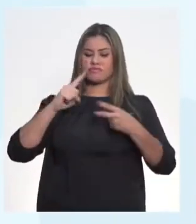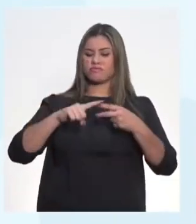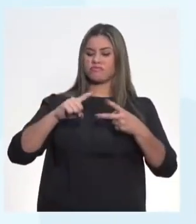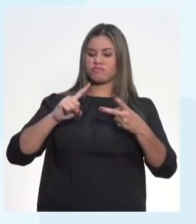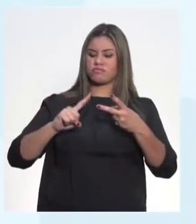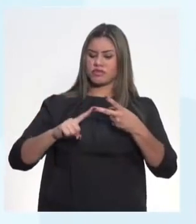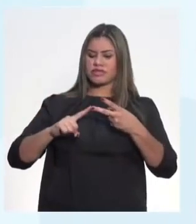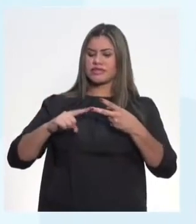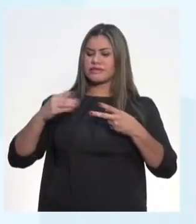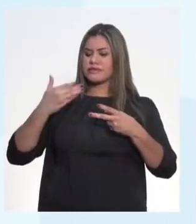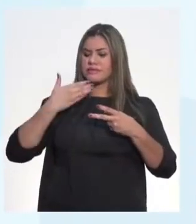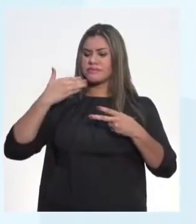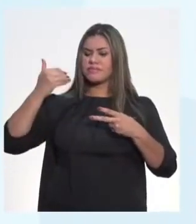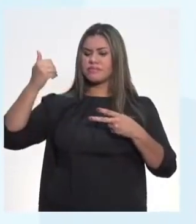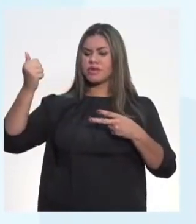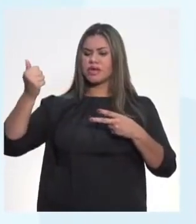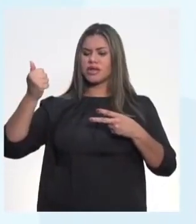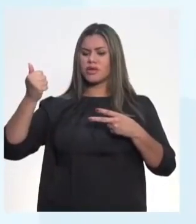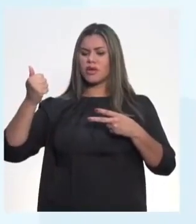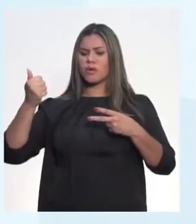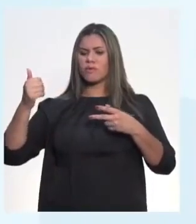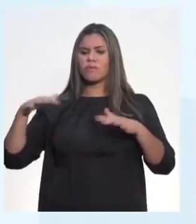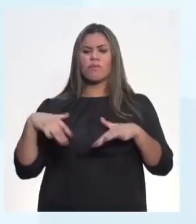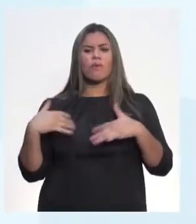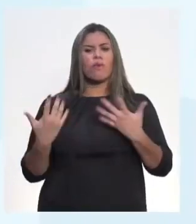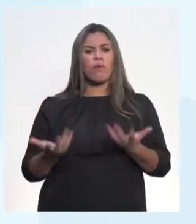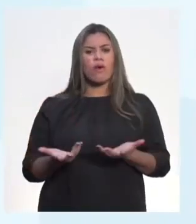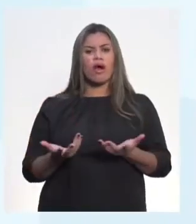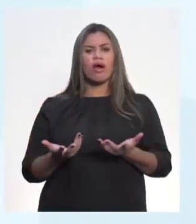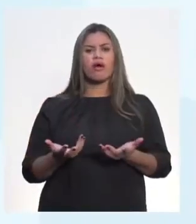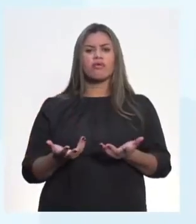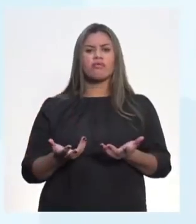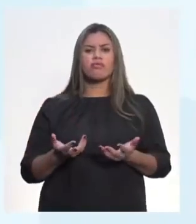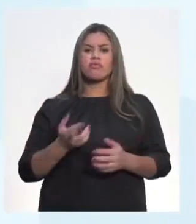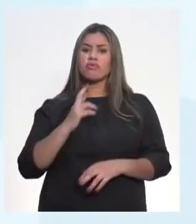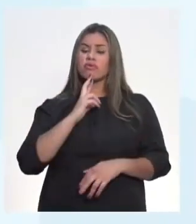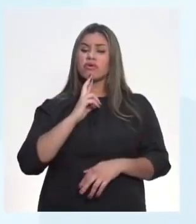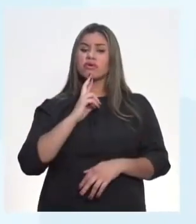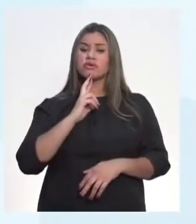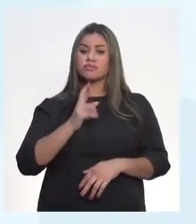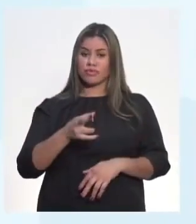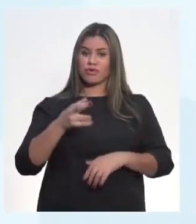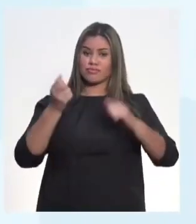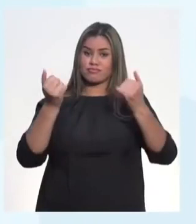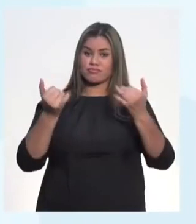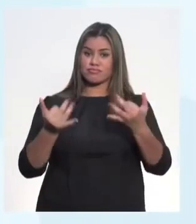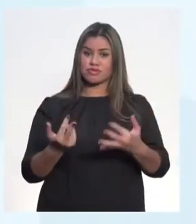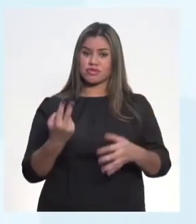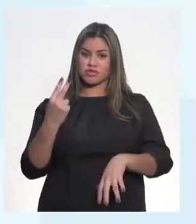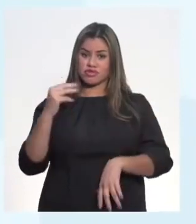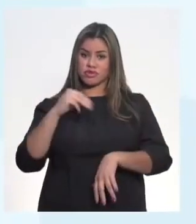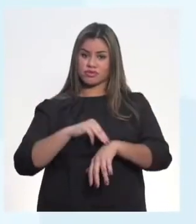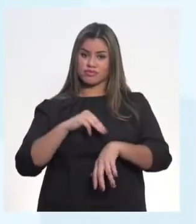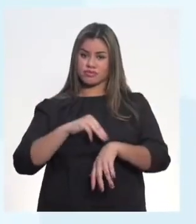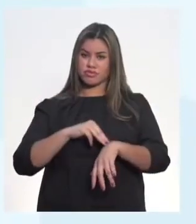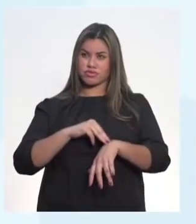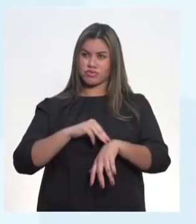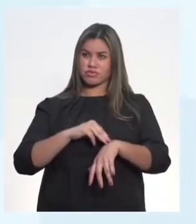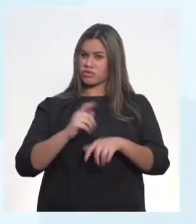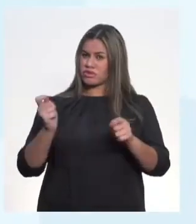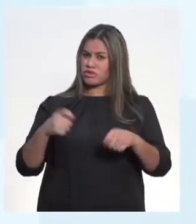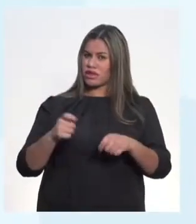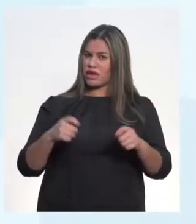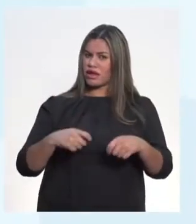mais vantajosa? Justifique a sua indicação. 2 minutos dá para eles pensarem sobre